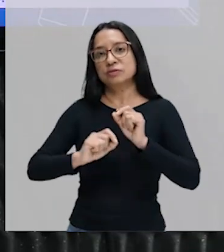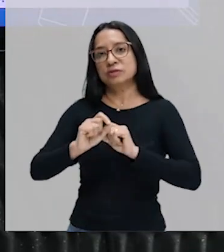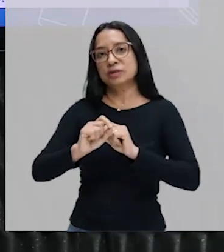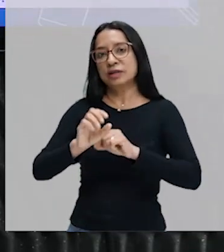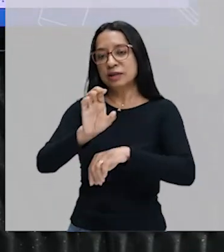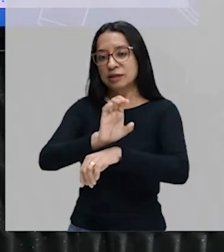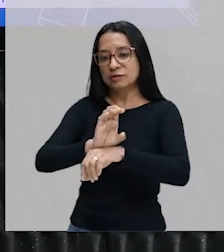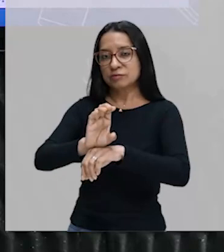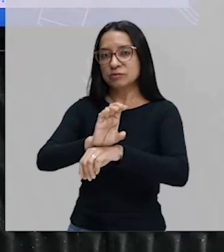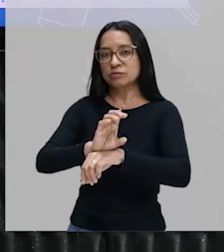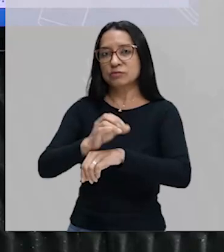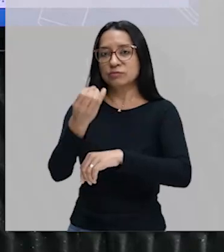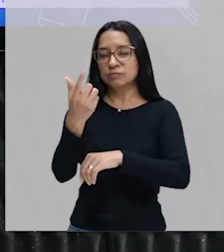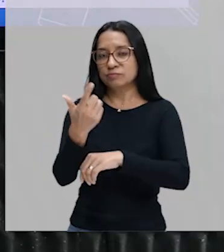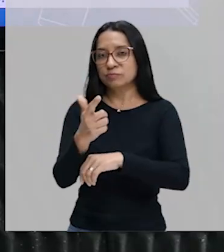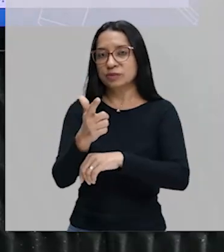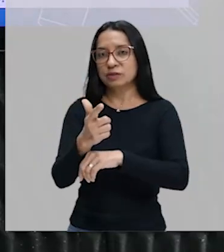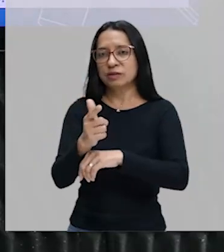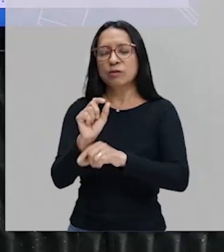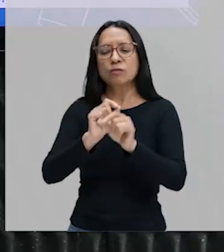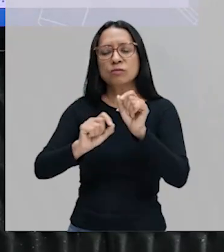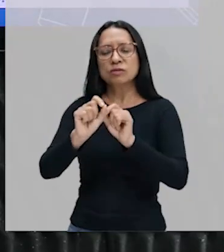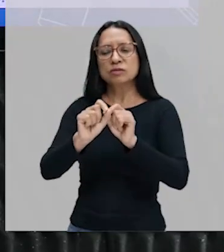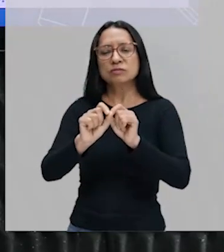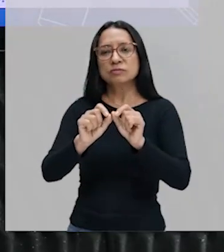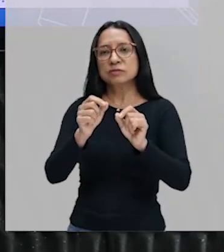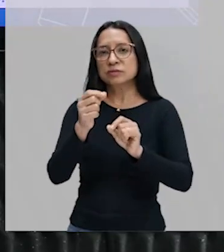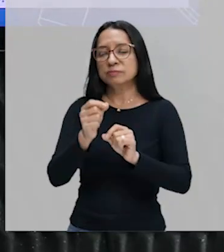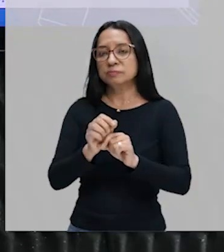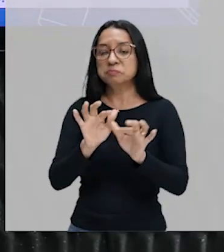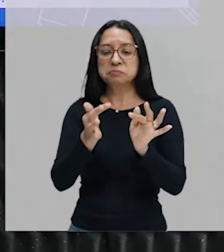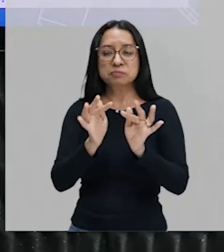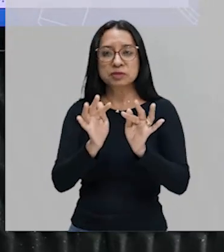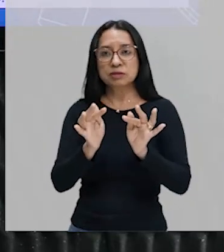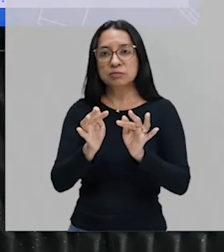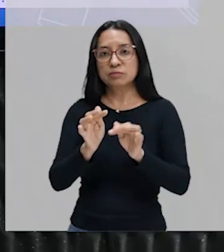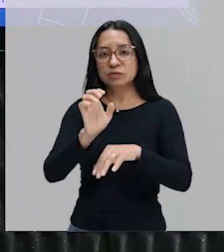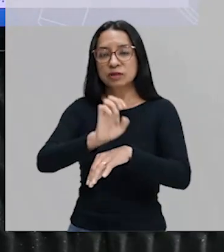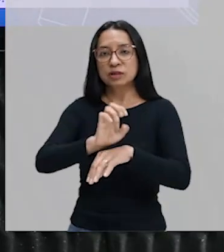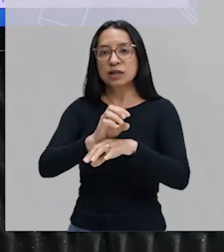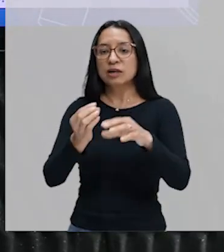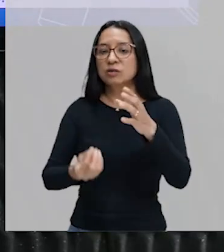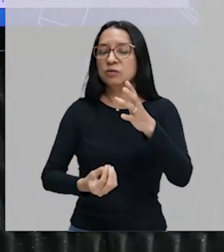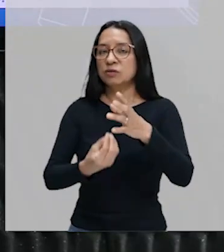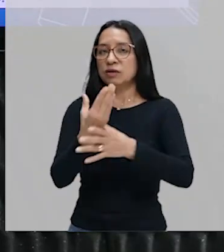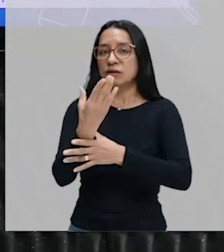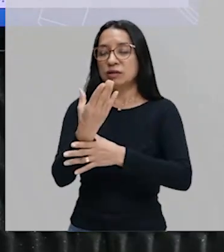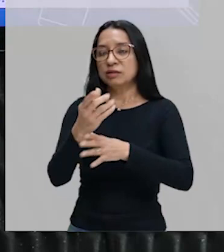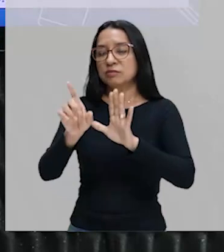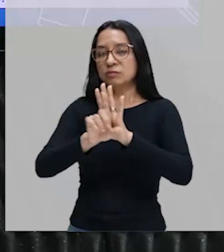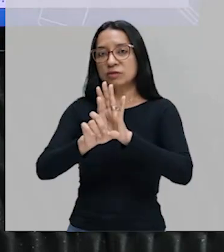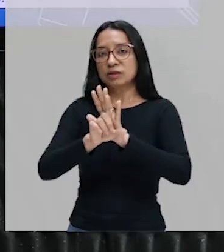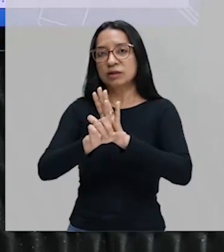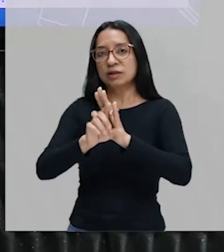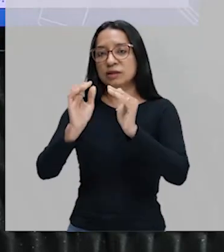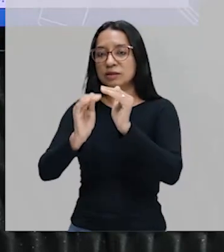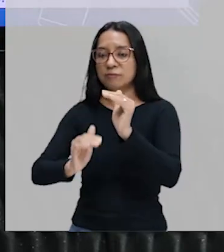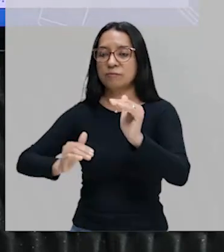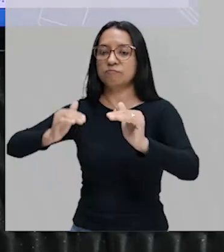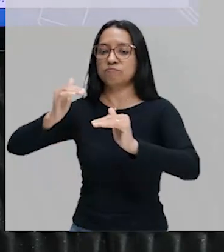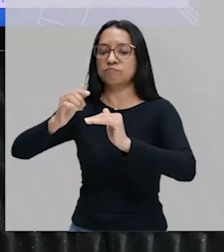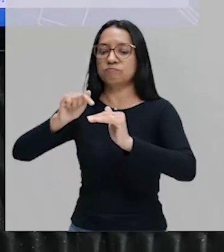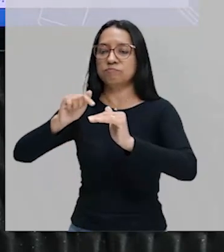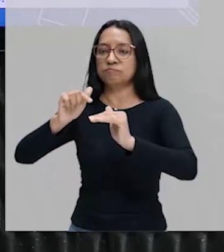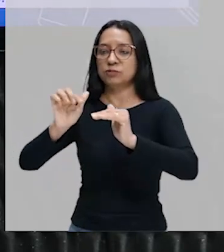inconstitucionalidade, galera, tá? O que é isso, Marcos? É simples. Muitas vezes o Estado ele cria uma lei que, por exemplo, passa por cima do